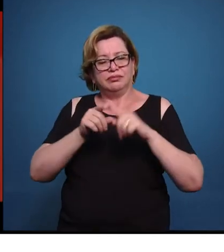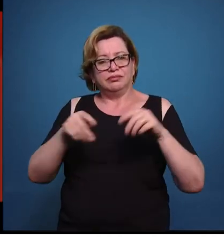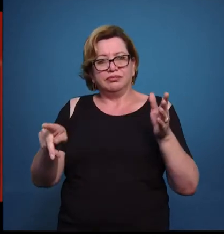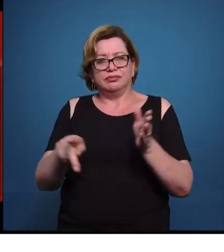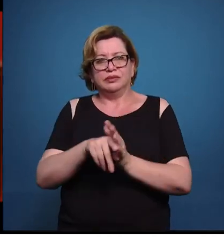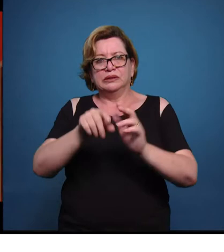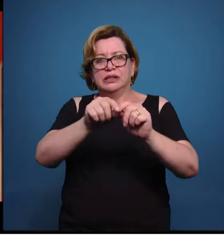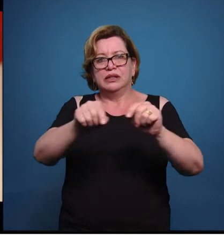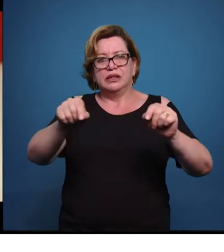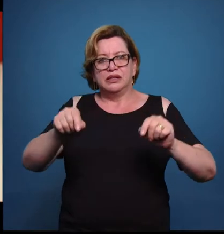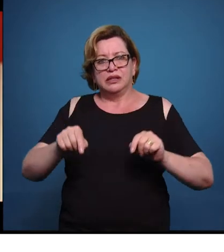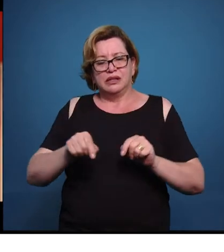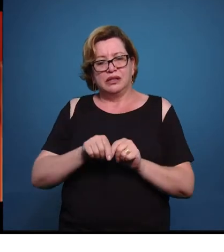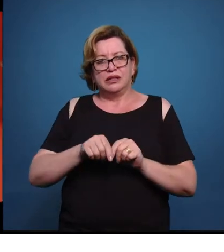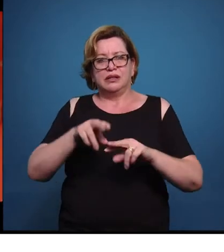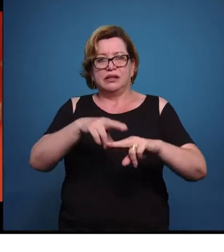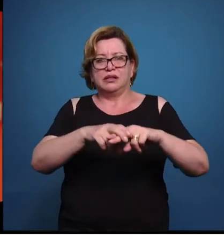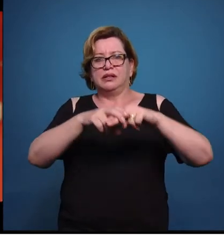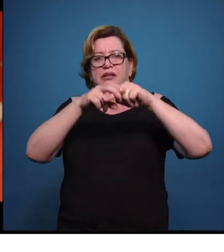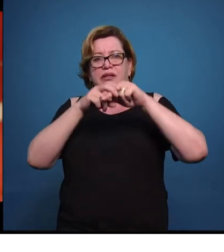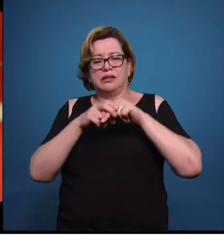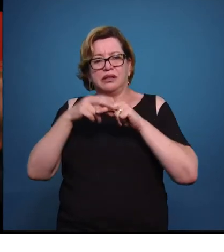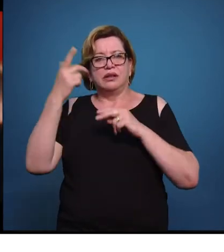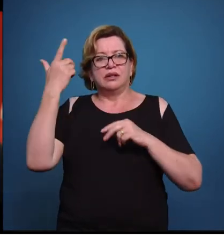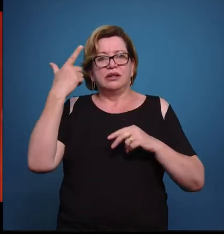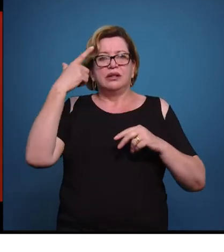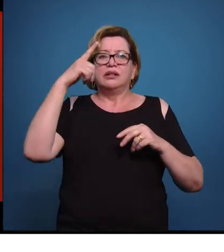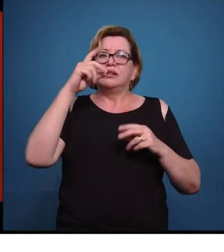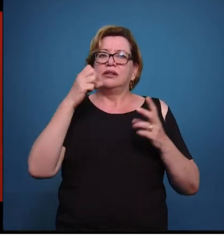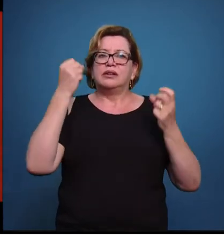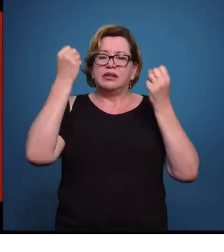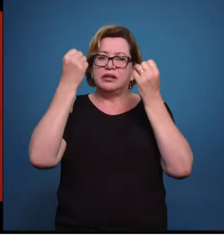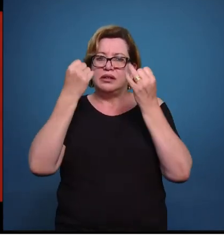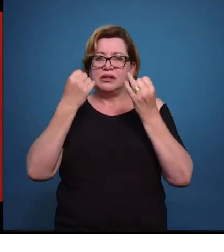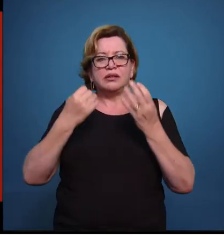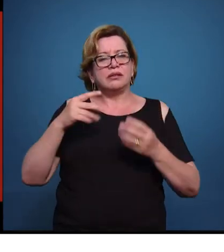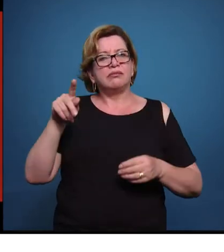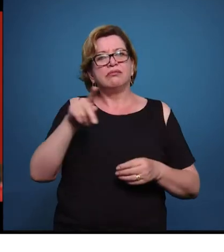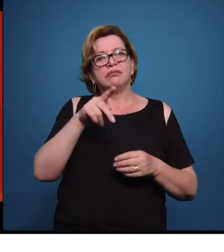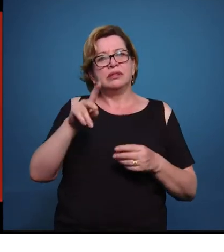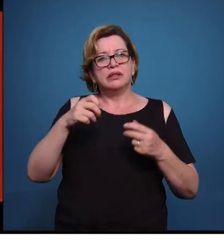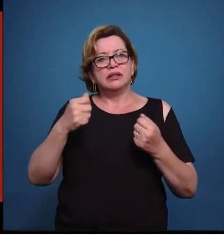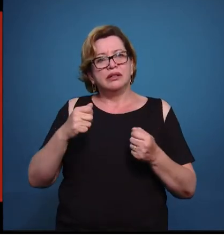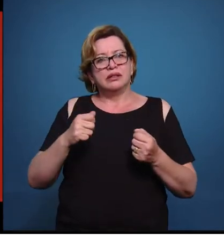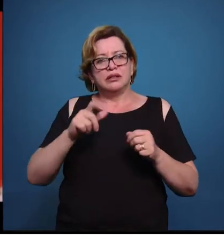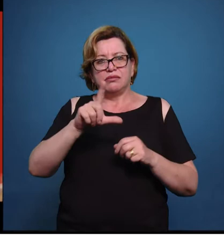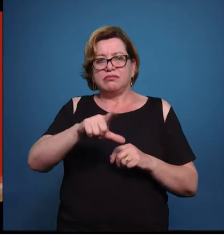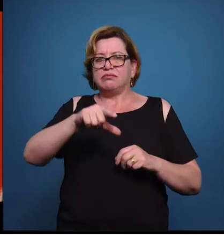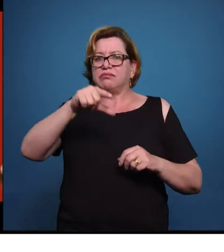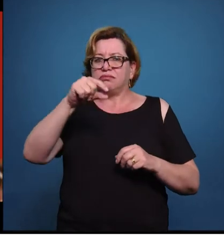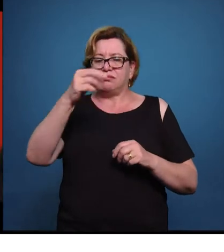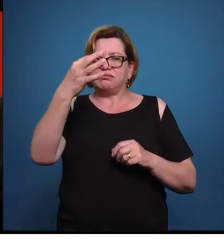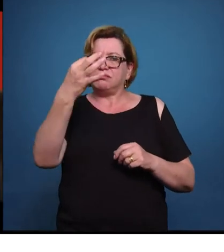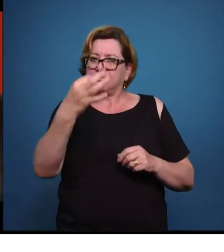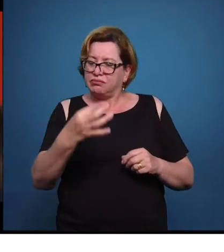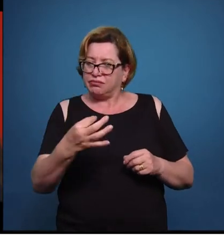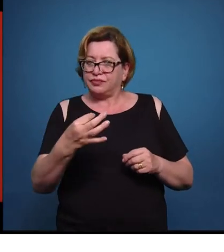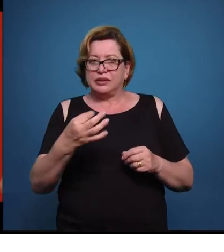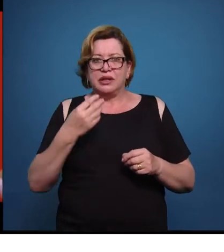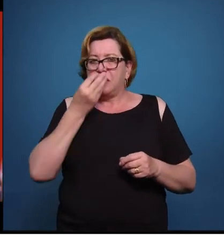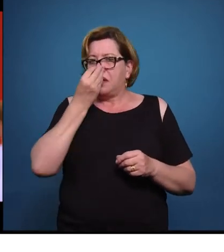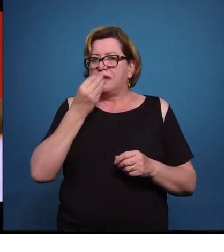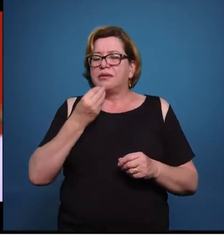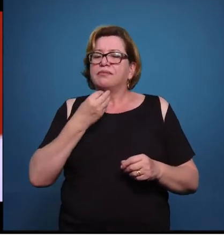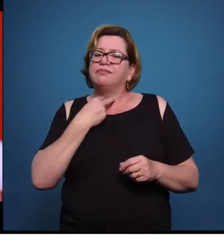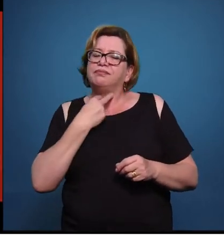aula. Portanto, mais uma vez eu reforço que o professor deve saber escolher bem, não deve ignorar o assunto.